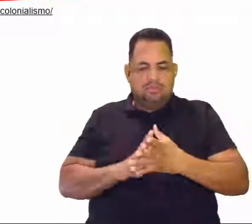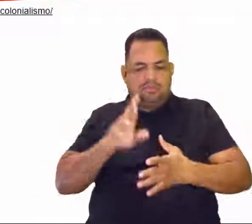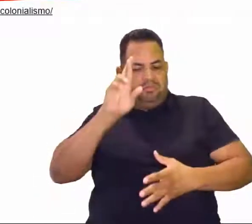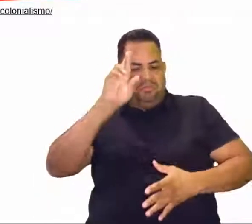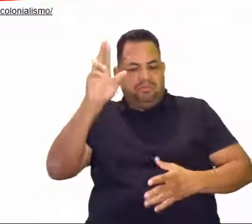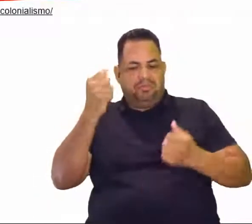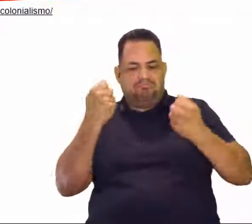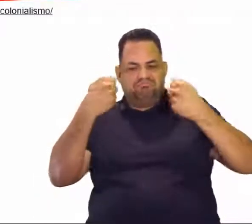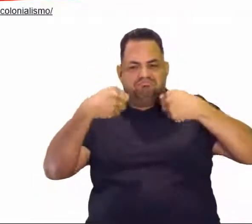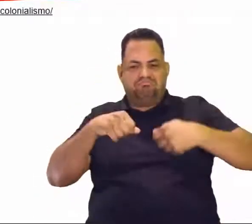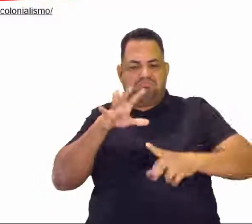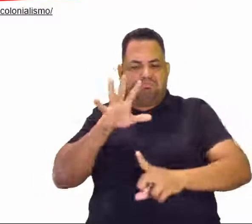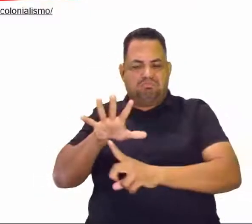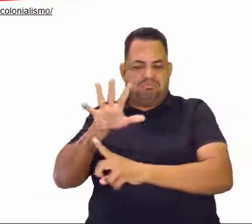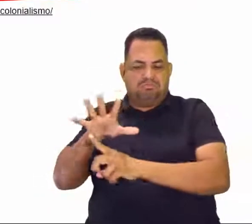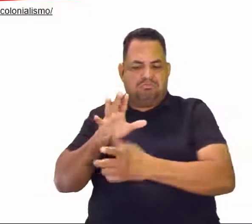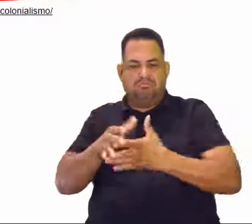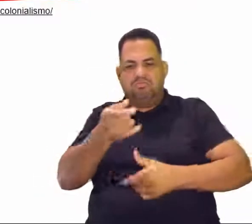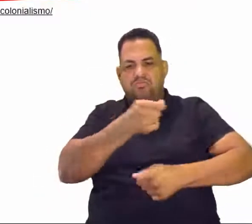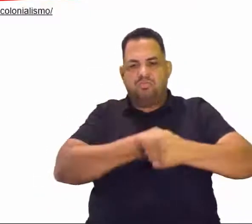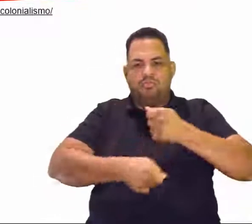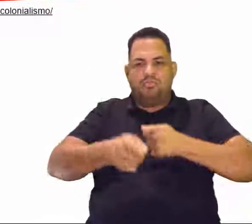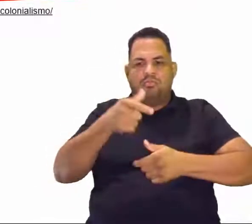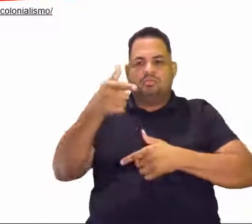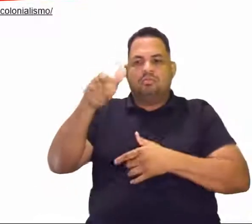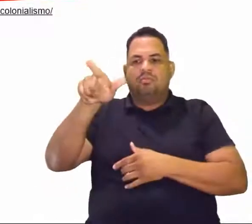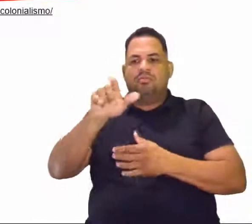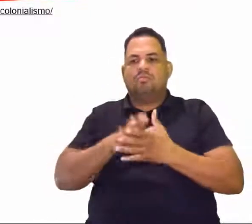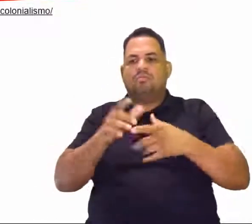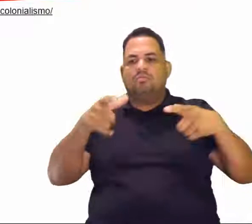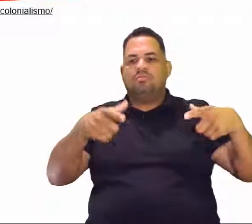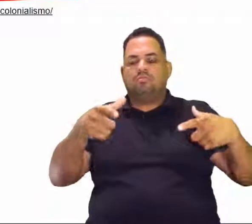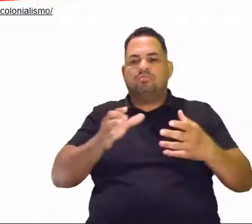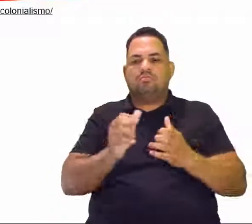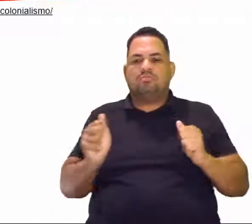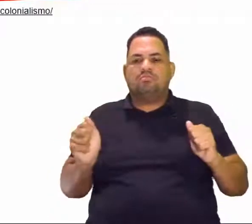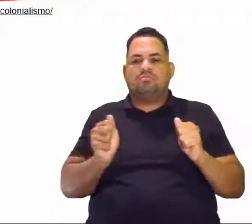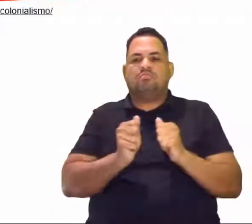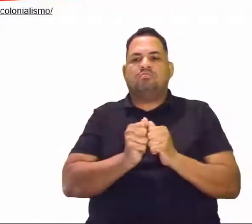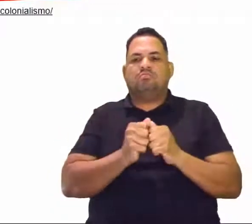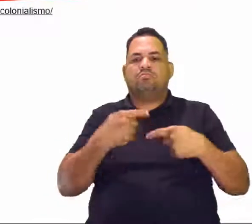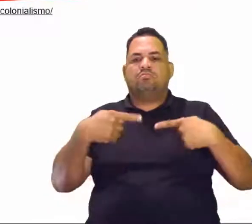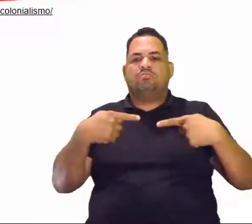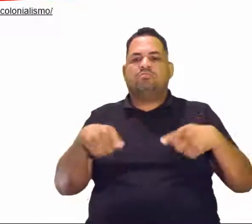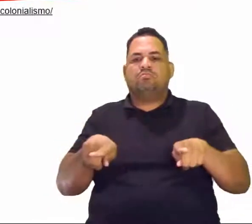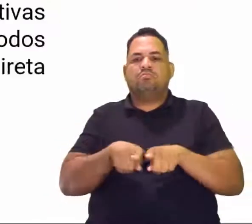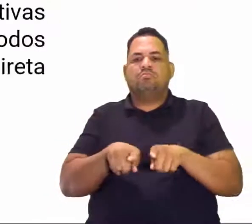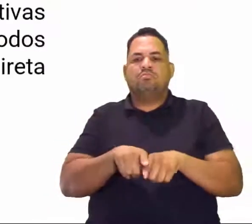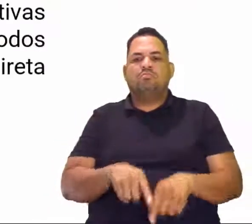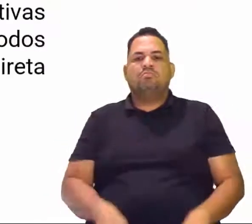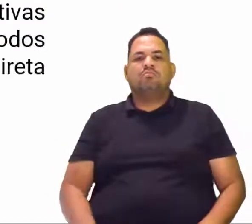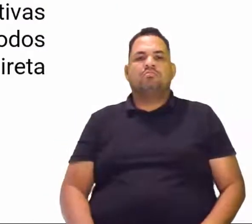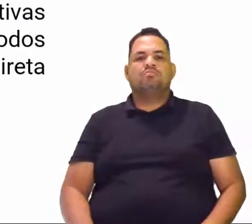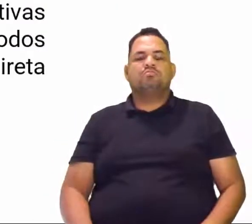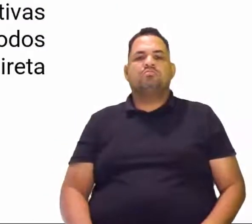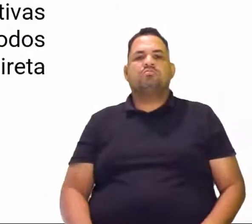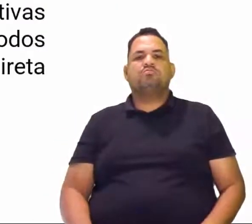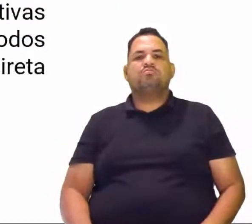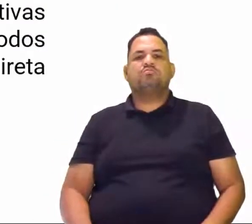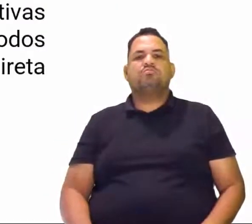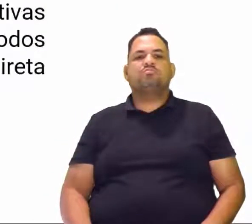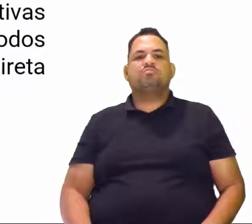dominar a economia daquele local de outros locais e junto com a economia política também tá